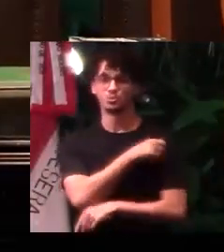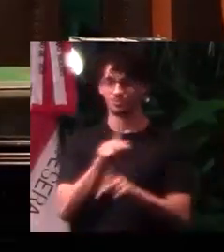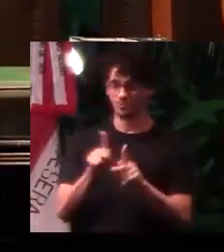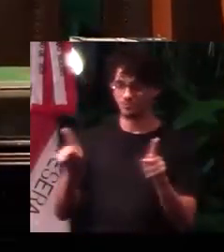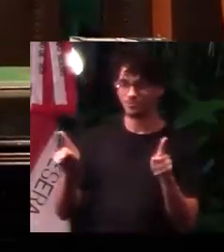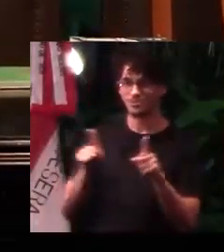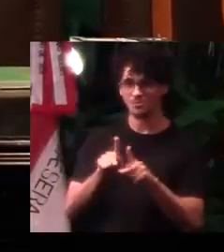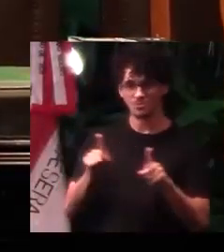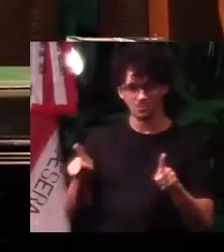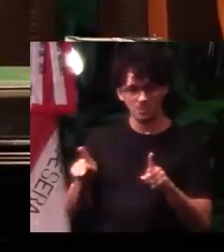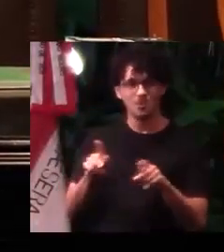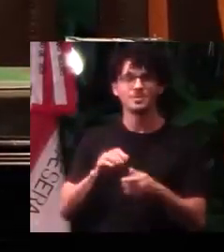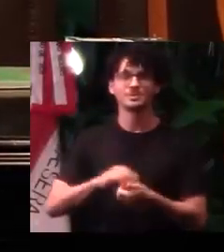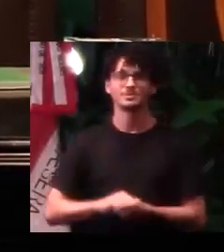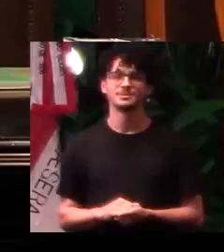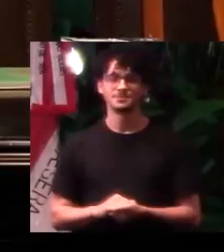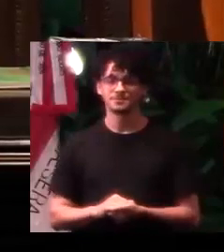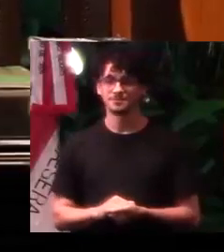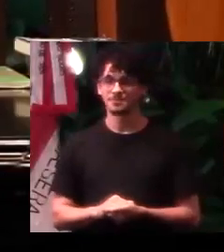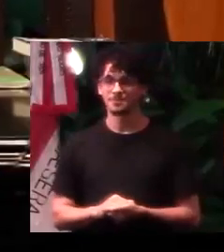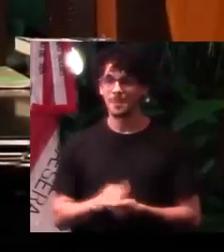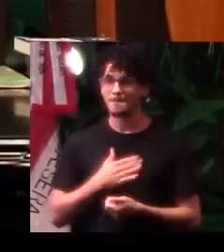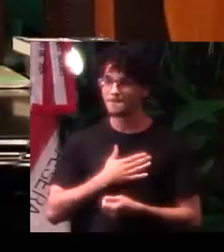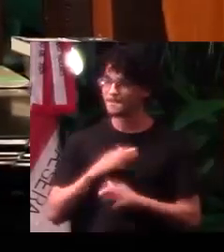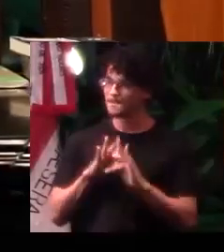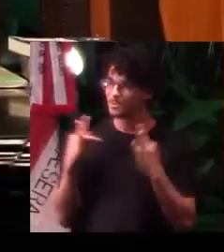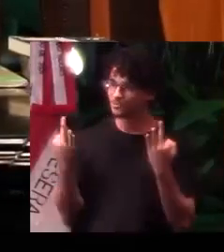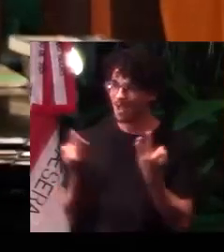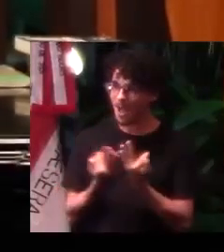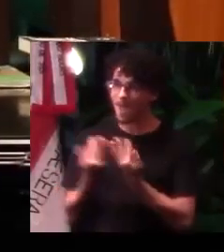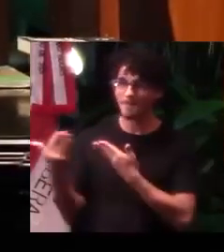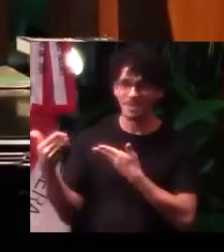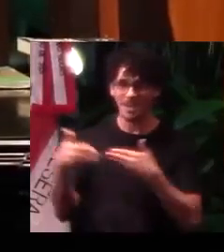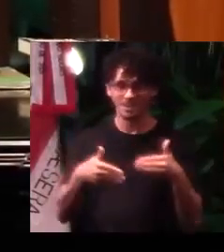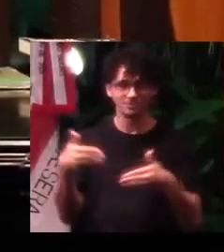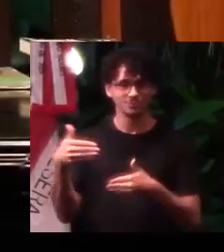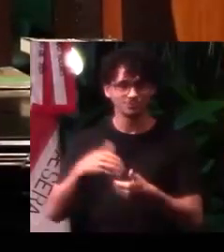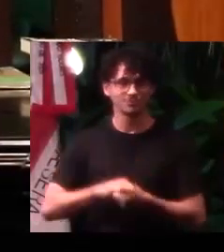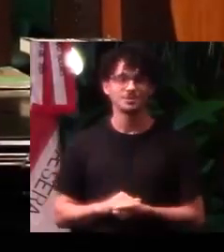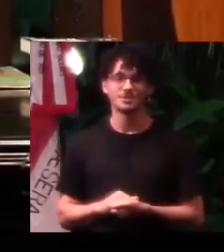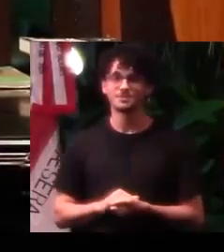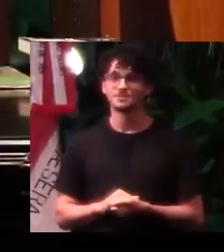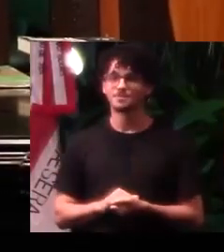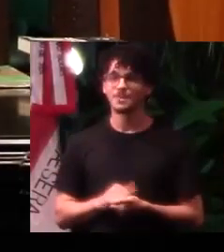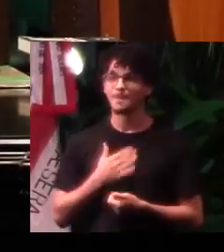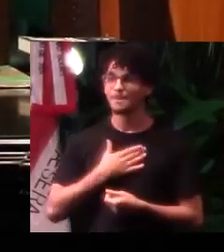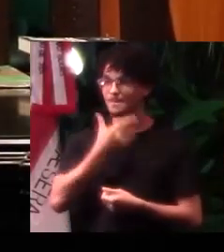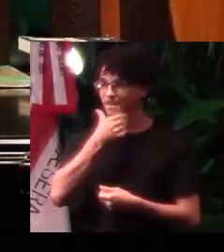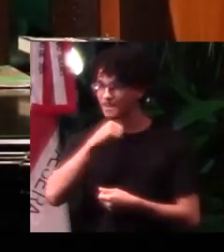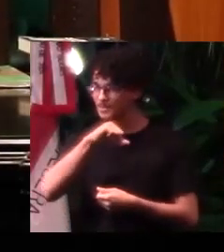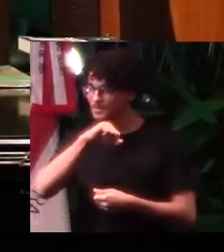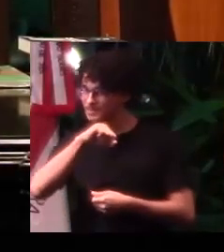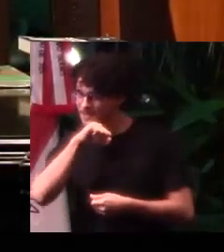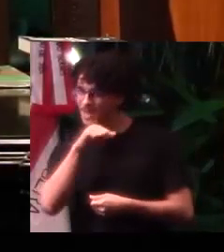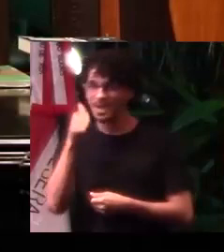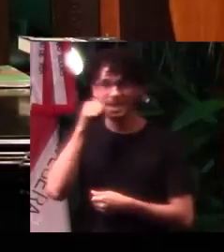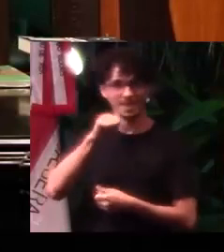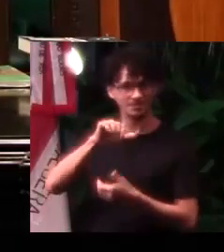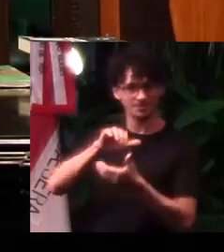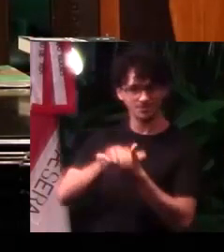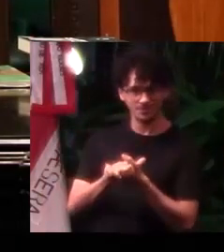professores, professoras, meus familiares que aqui se encontram, meus pais, minha